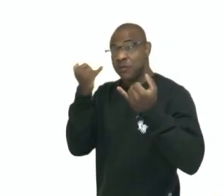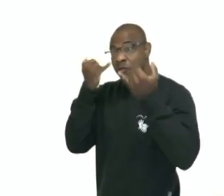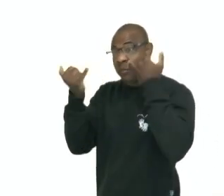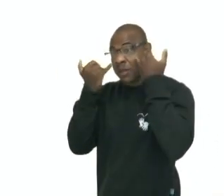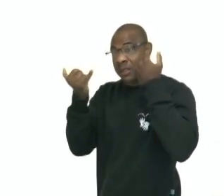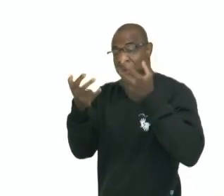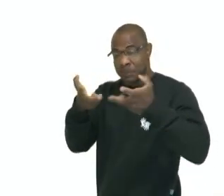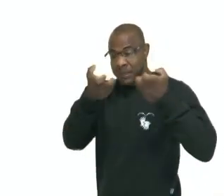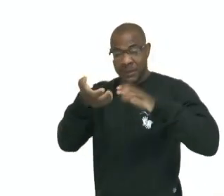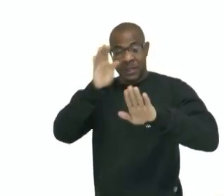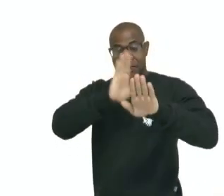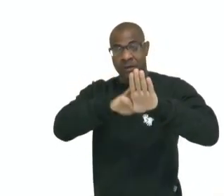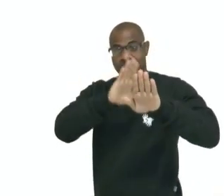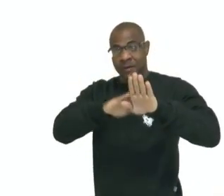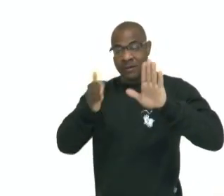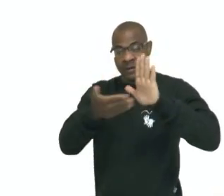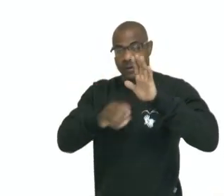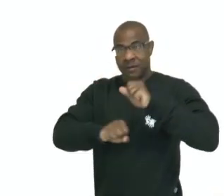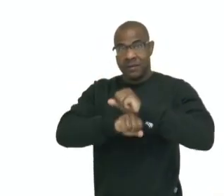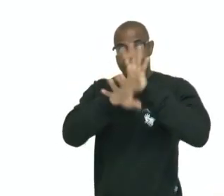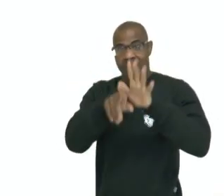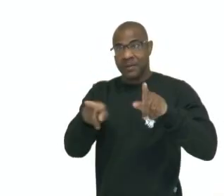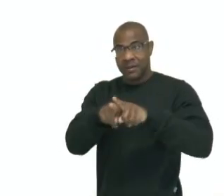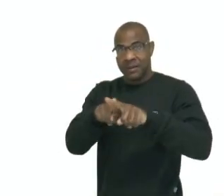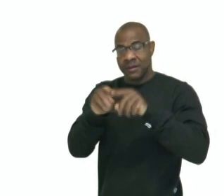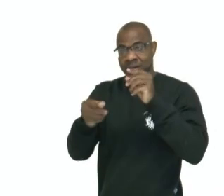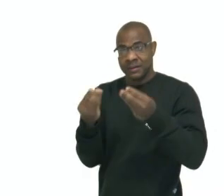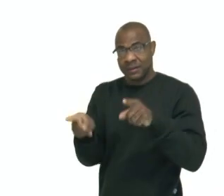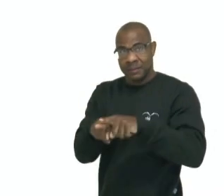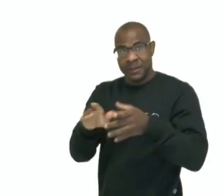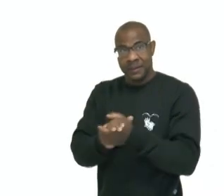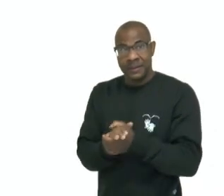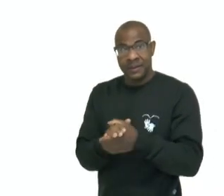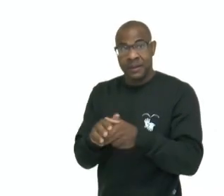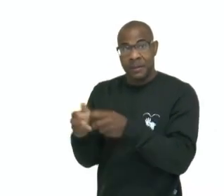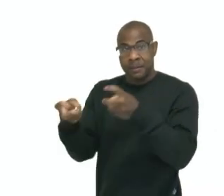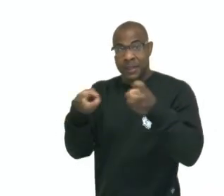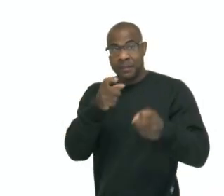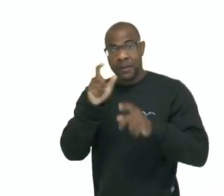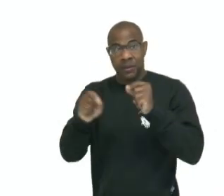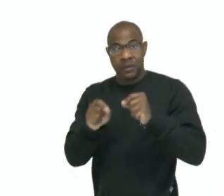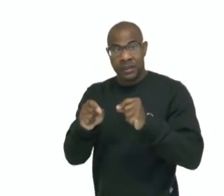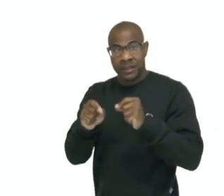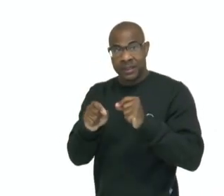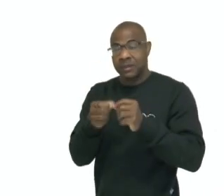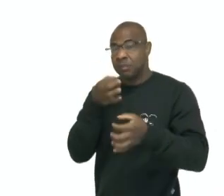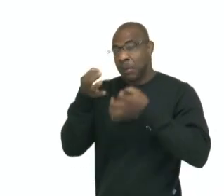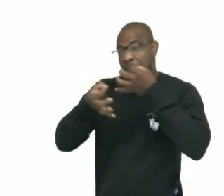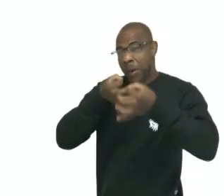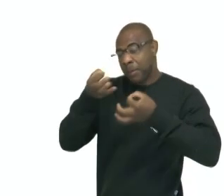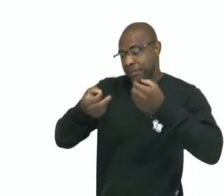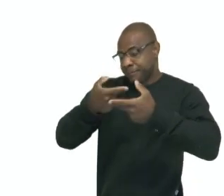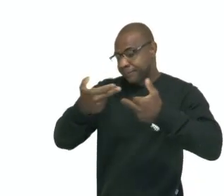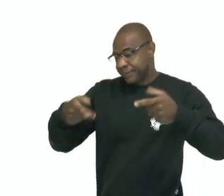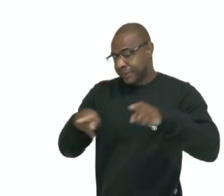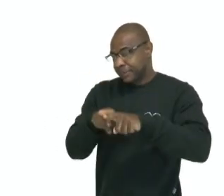informações explícitas, inferir informações implícitas, identificar tese e argumentos.